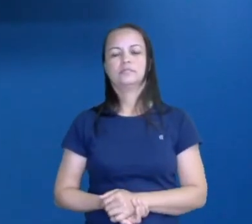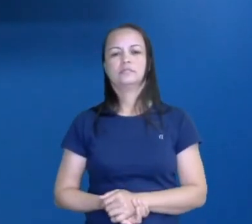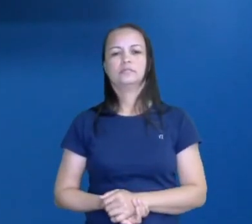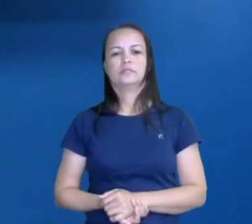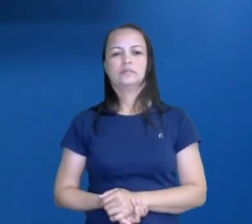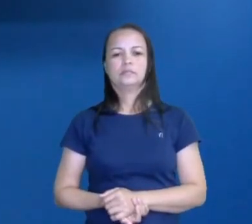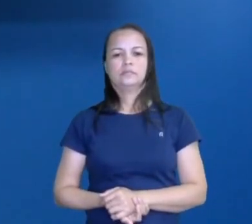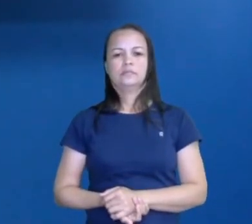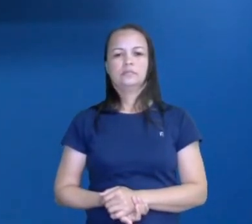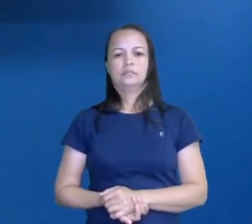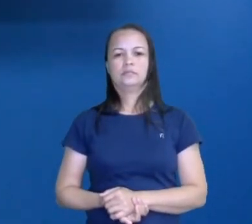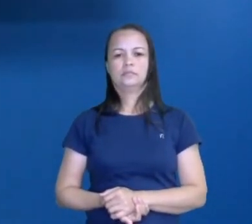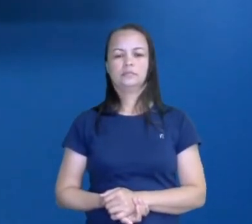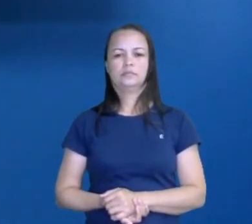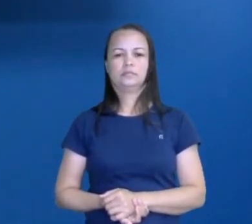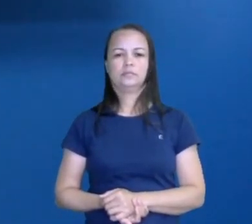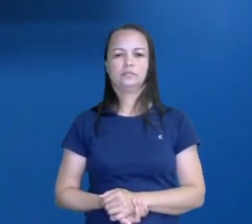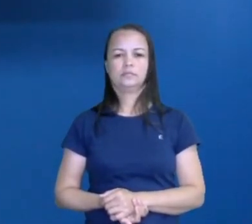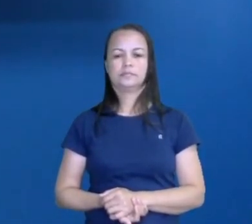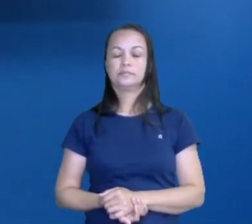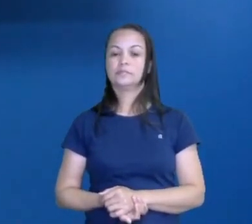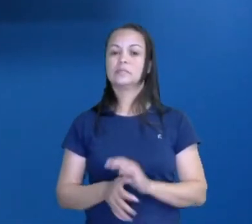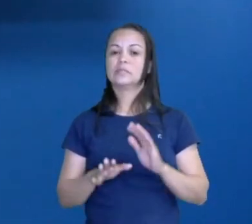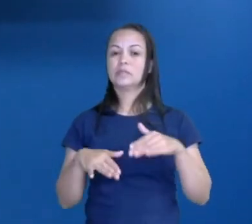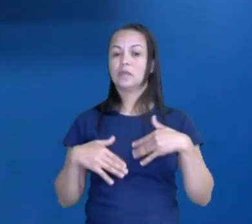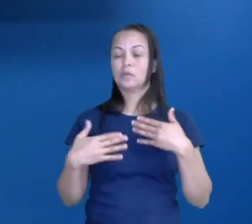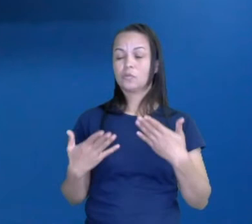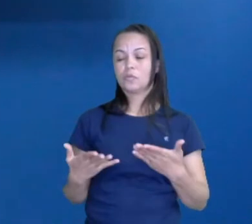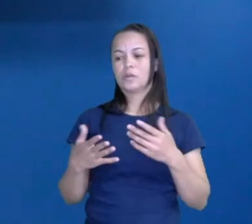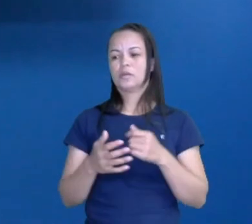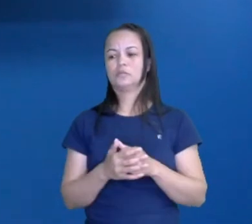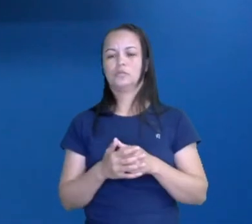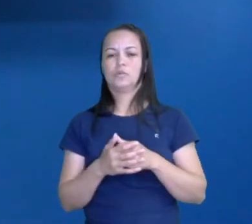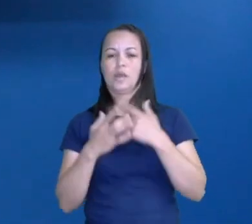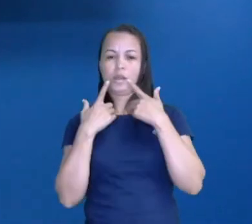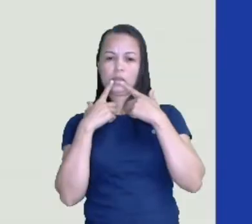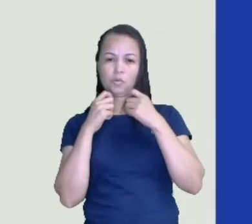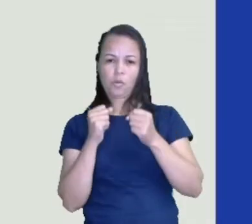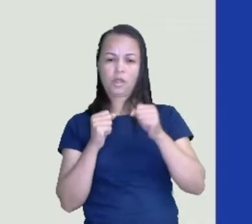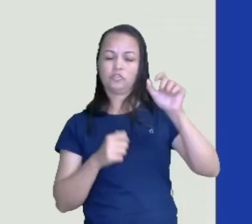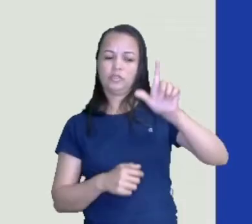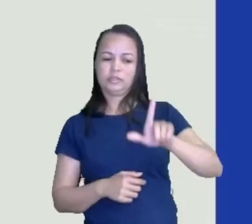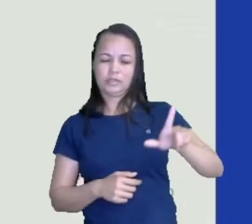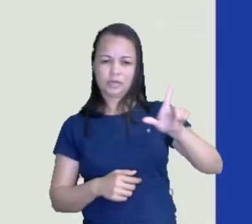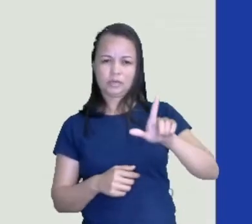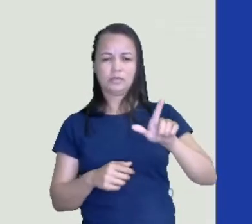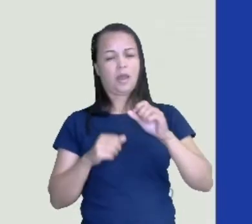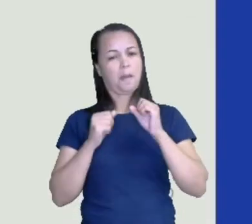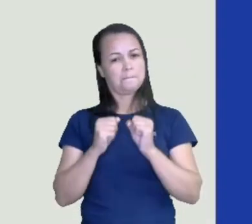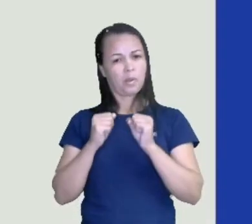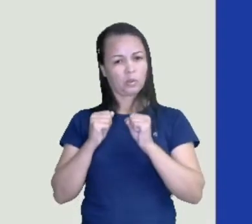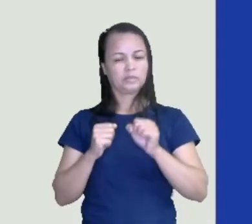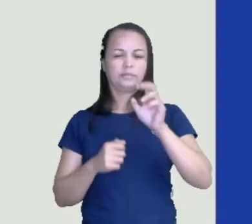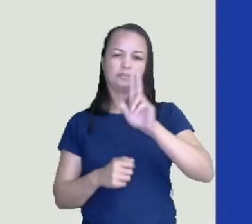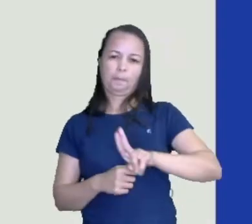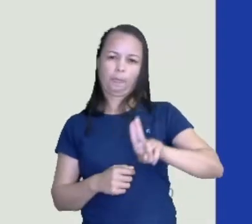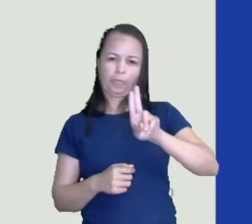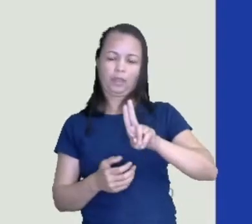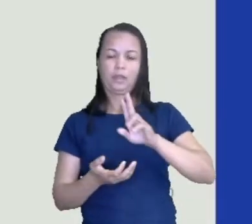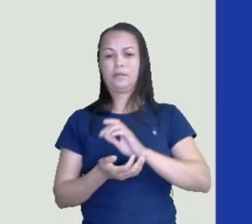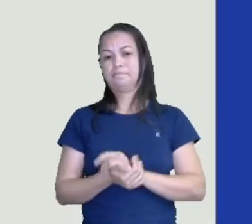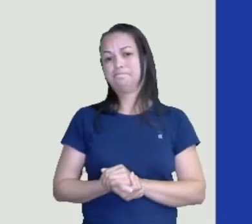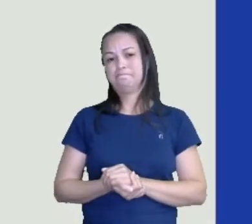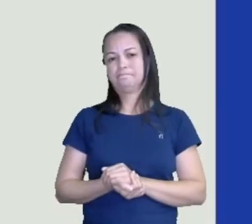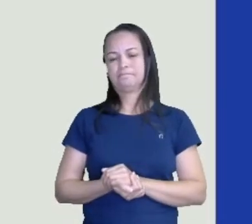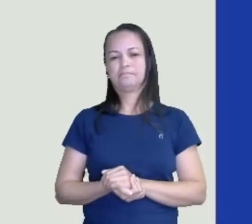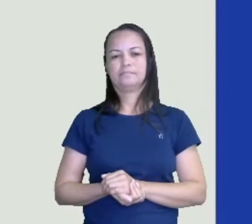Vamos prosseguir? E quando a linguagem literal, ela deve ser utilizada, professor? Quando ela